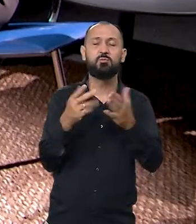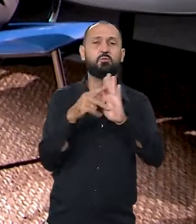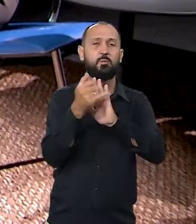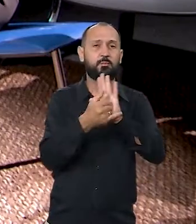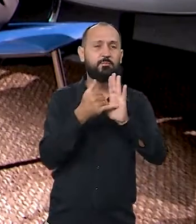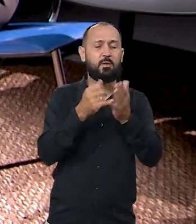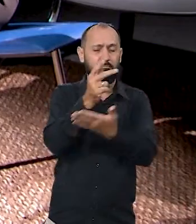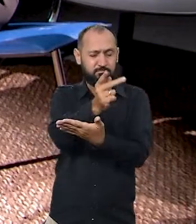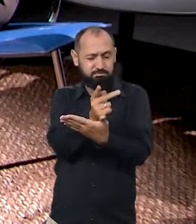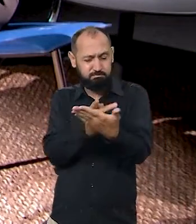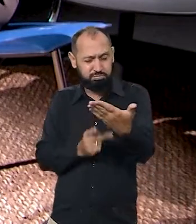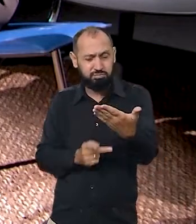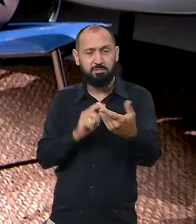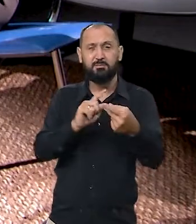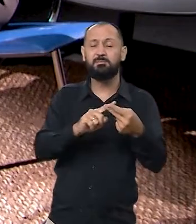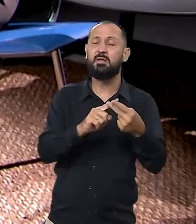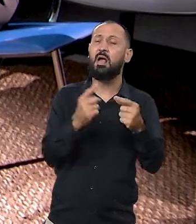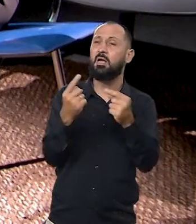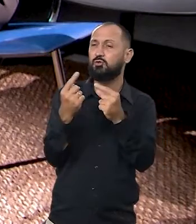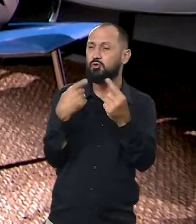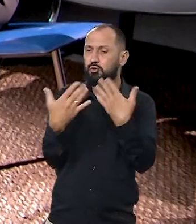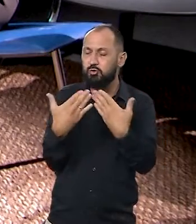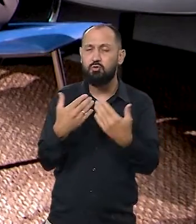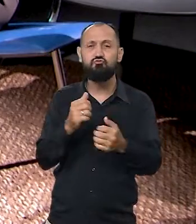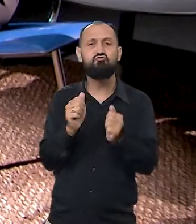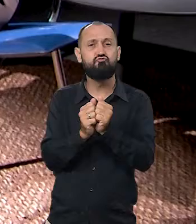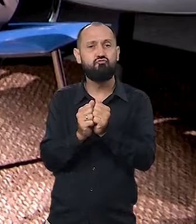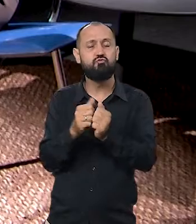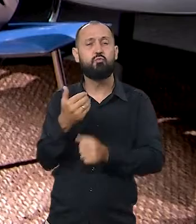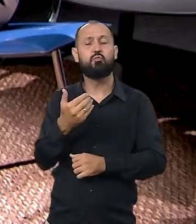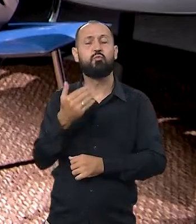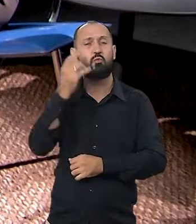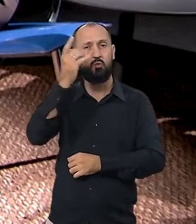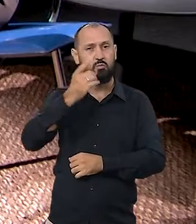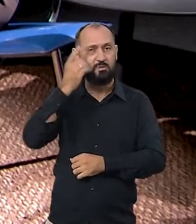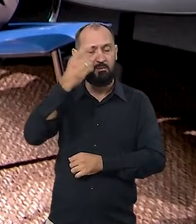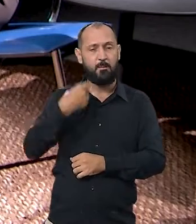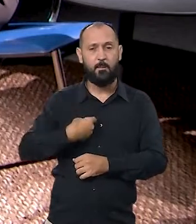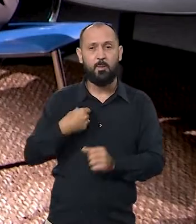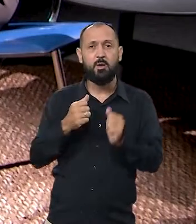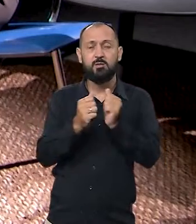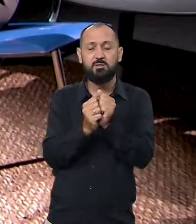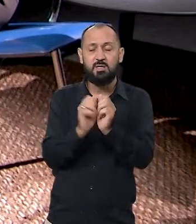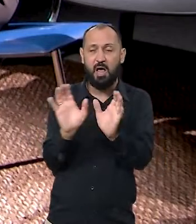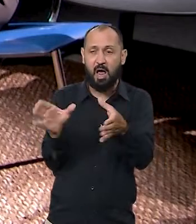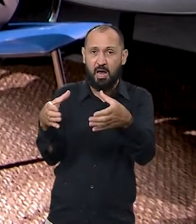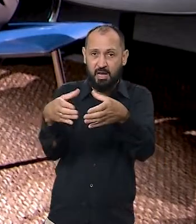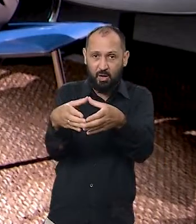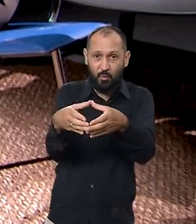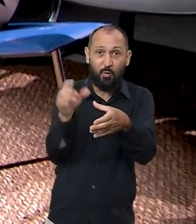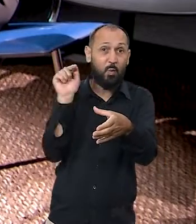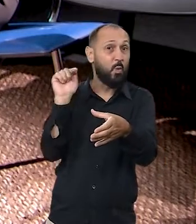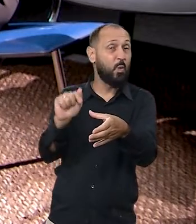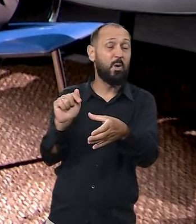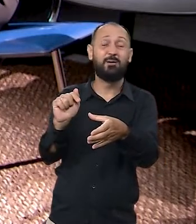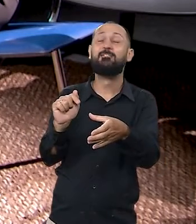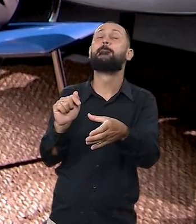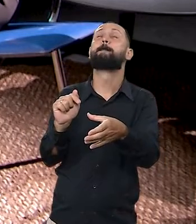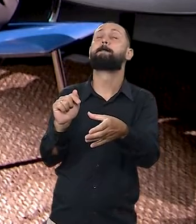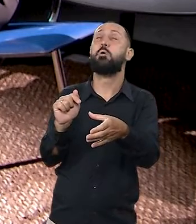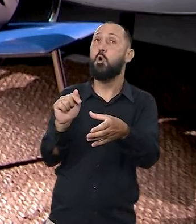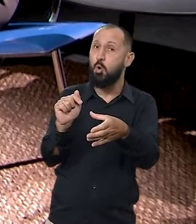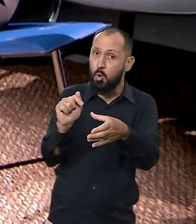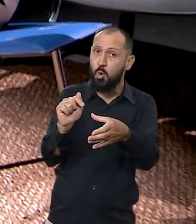bem elaborado, a discussão com os colegas que compõem aquela comissão, elas